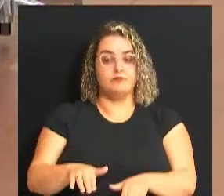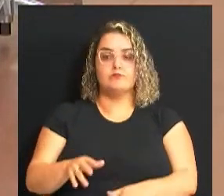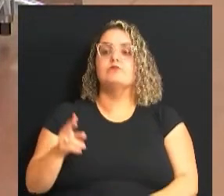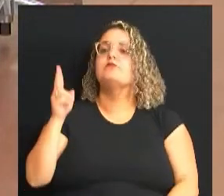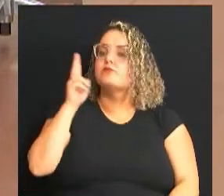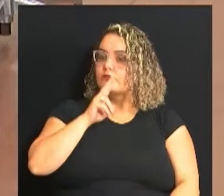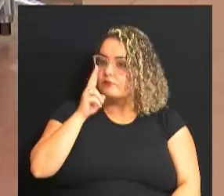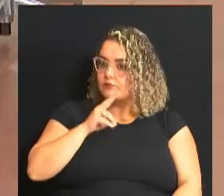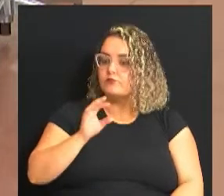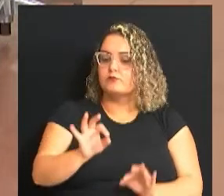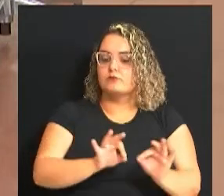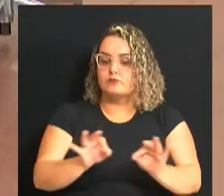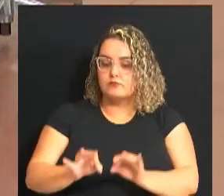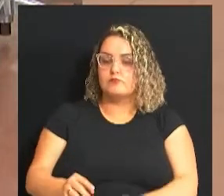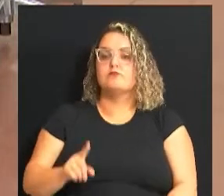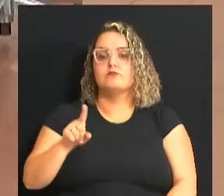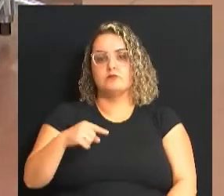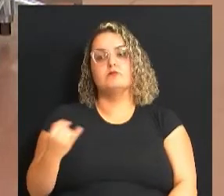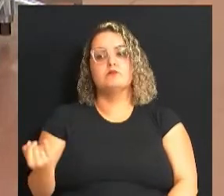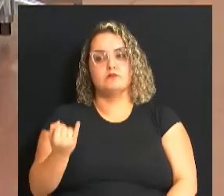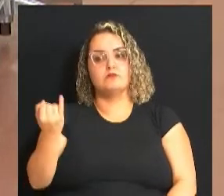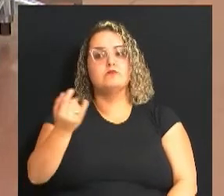desse projeto também é importante